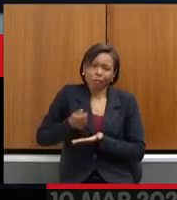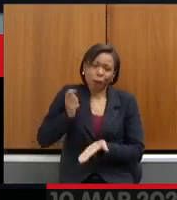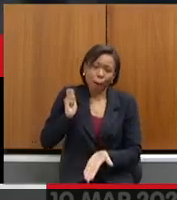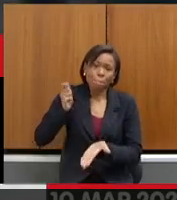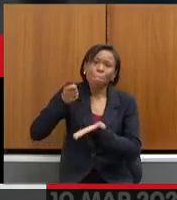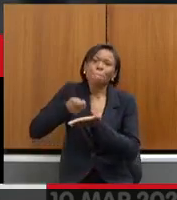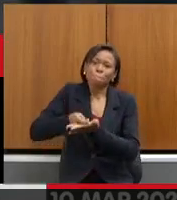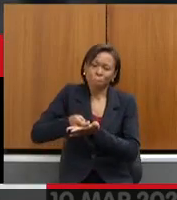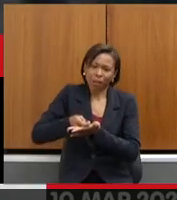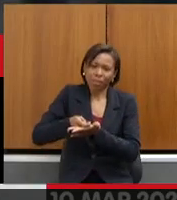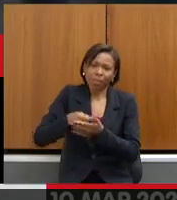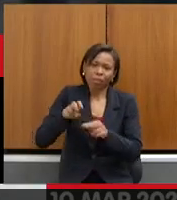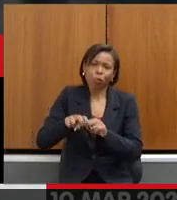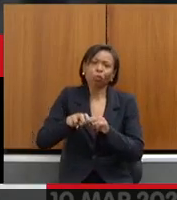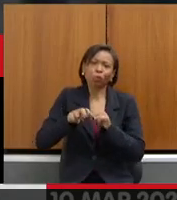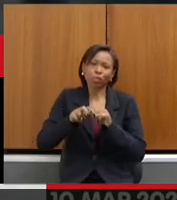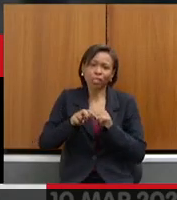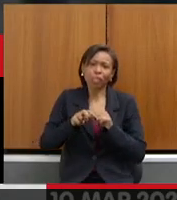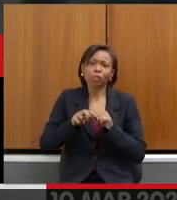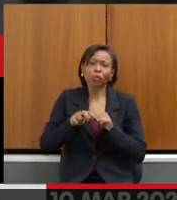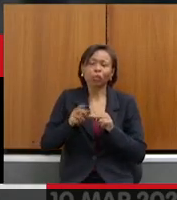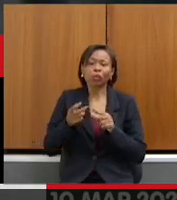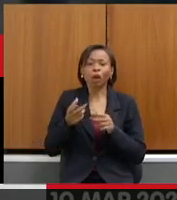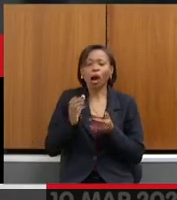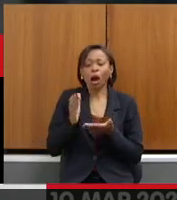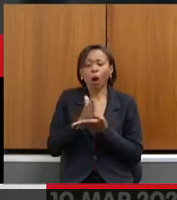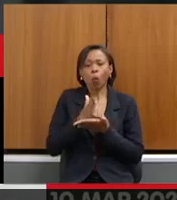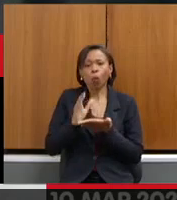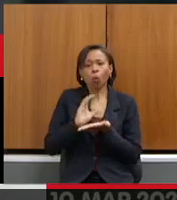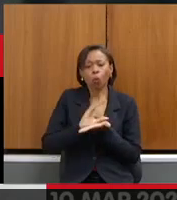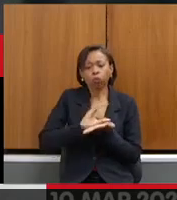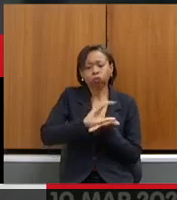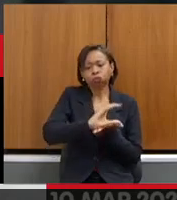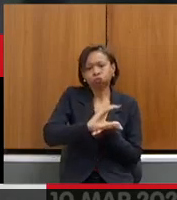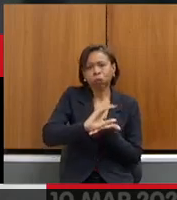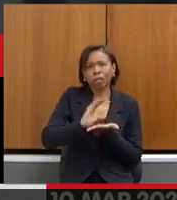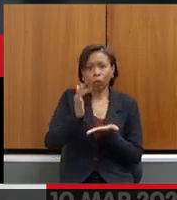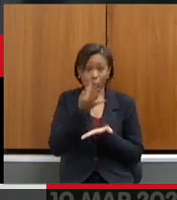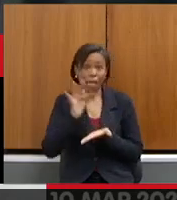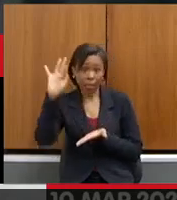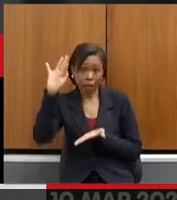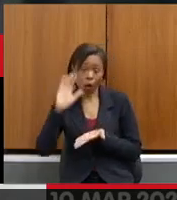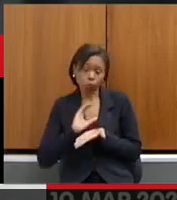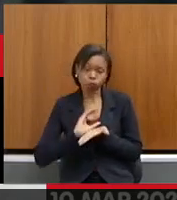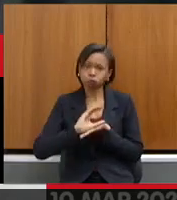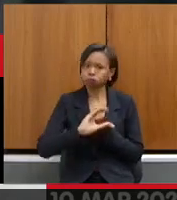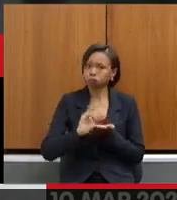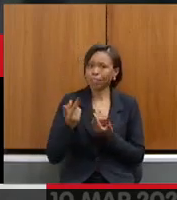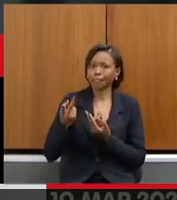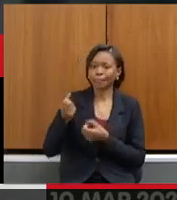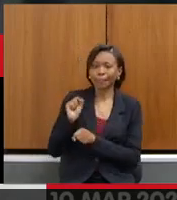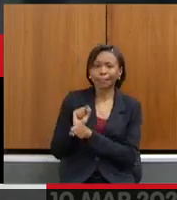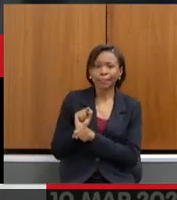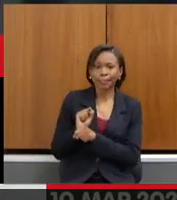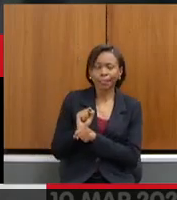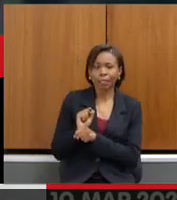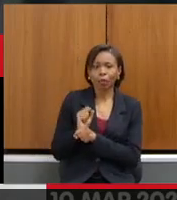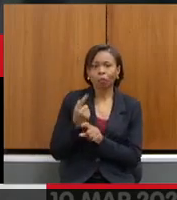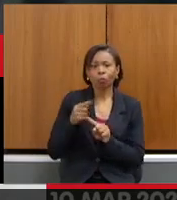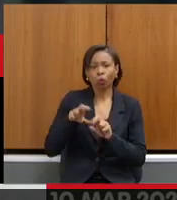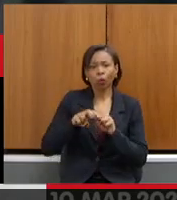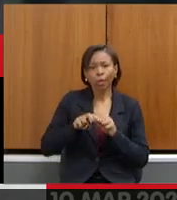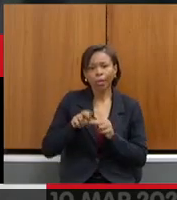tendo que ter inclusive com retenção de verbas de repasse Federal a obrigatoriedade tem um gasto maior em